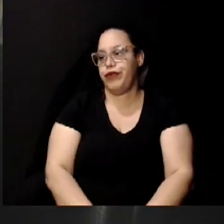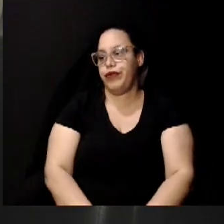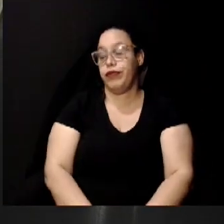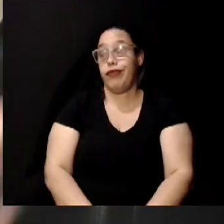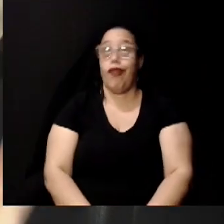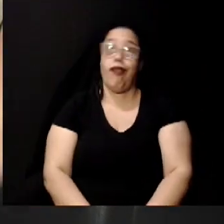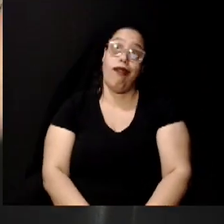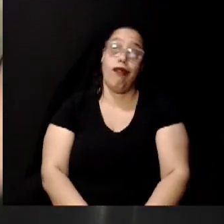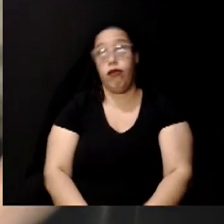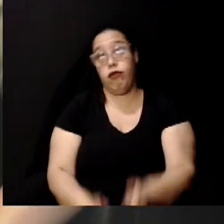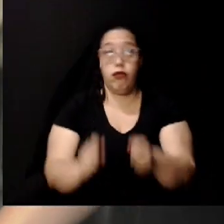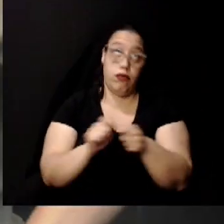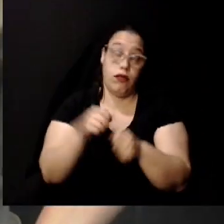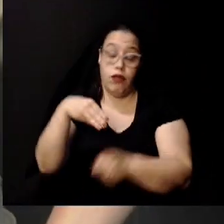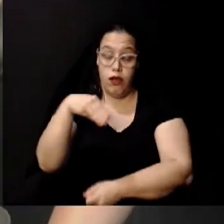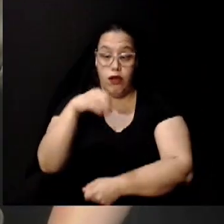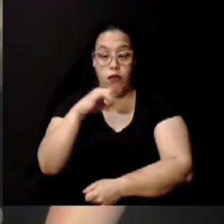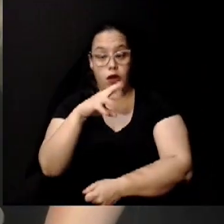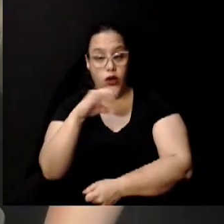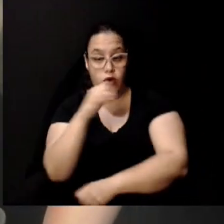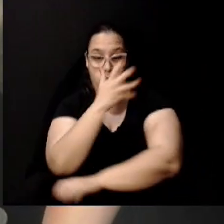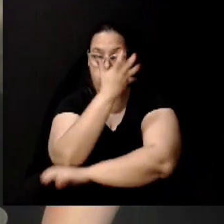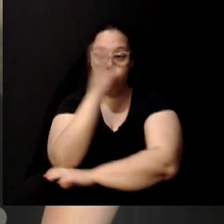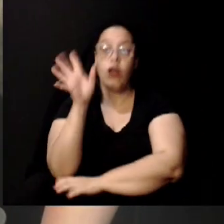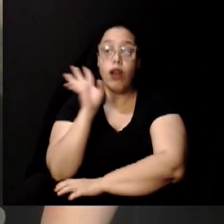as microflorestas urbanas, tá legal?